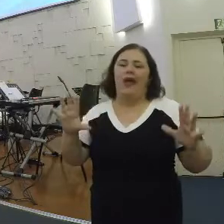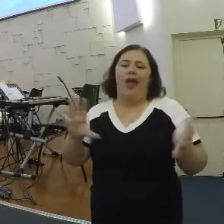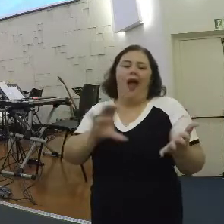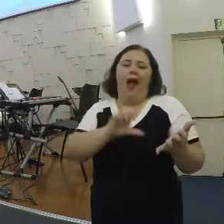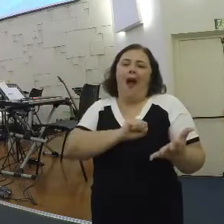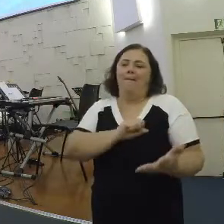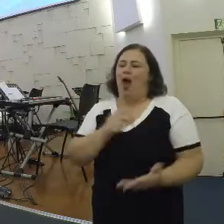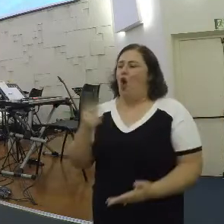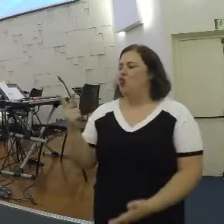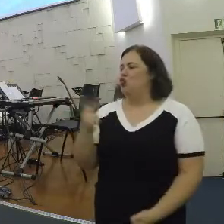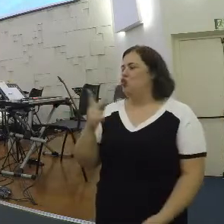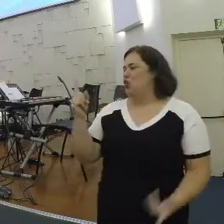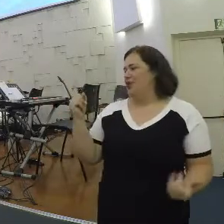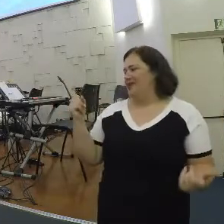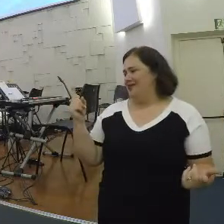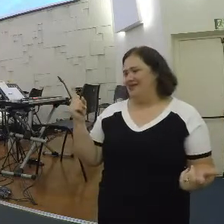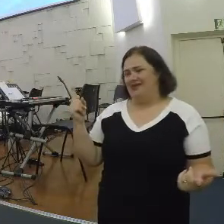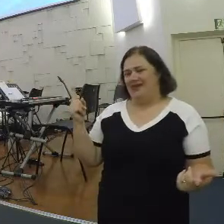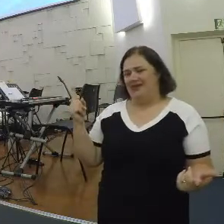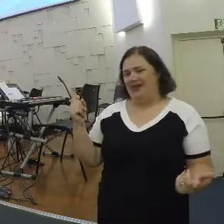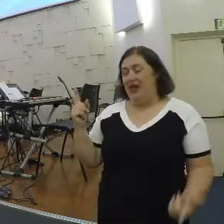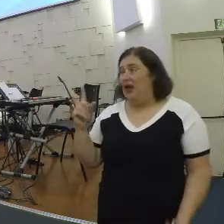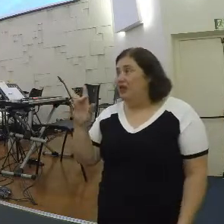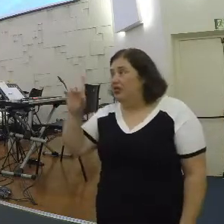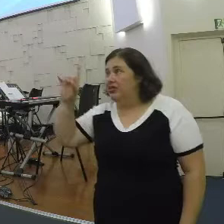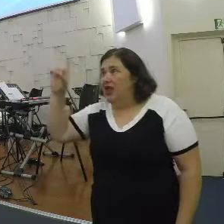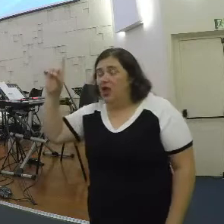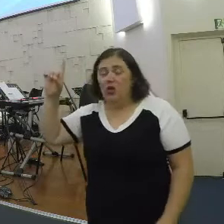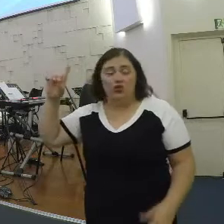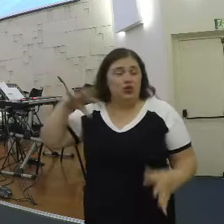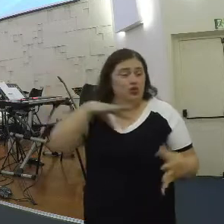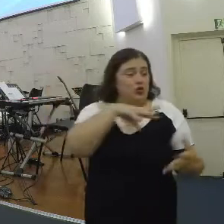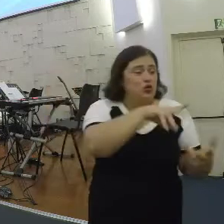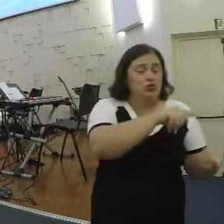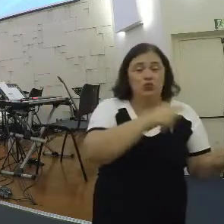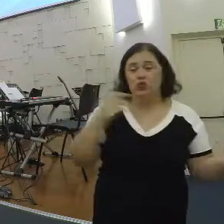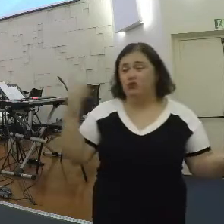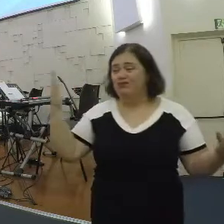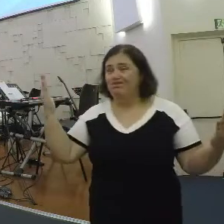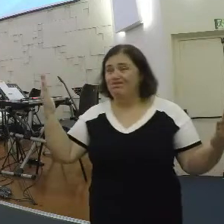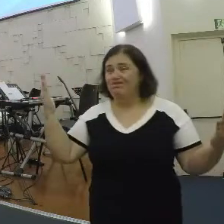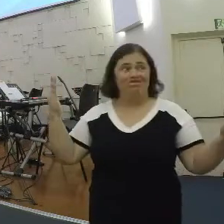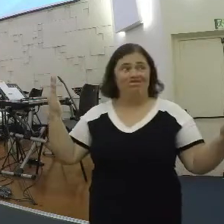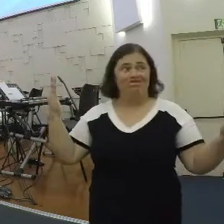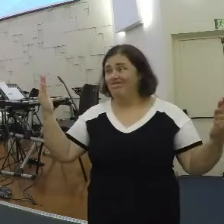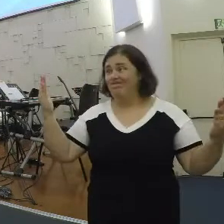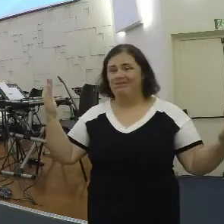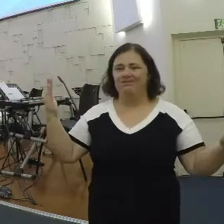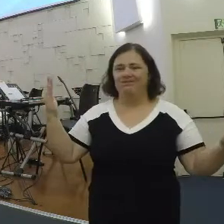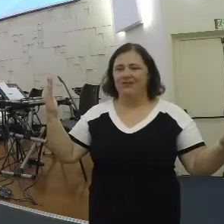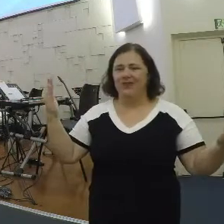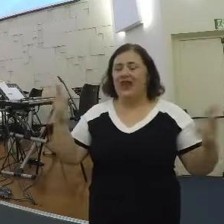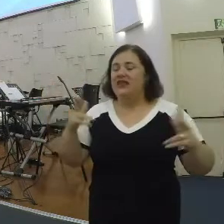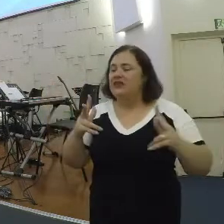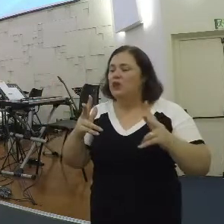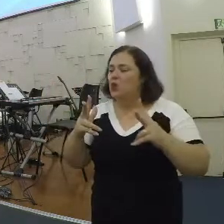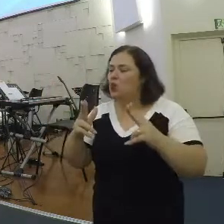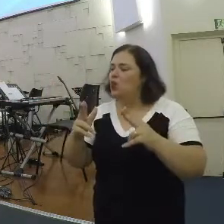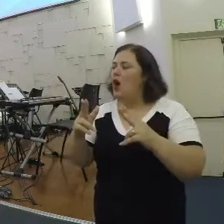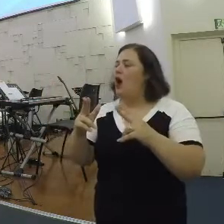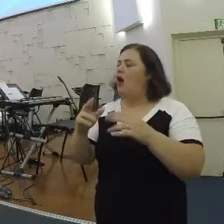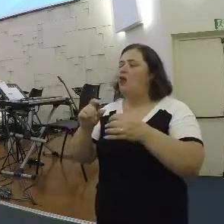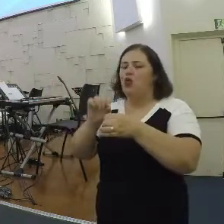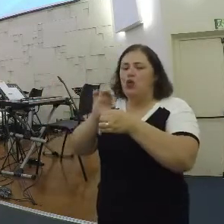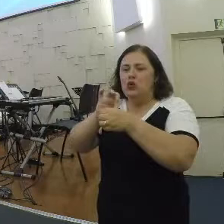dividem espaço no seu coração com a palavra de Deus, tenha cuidado com isso. São espinhos que poderão no solo do